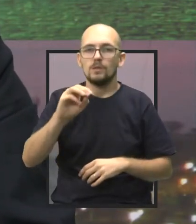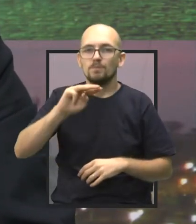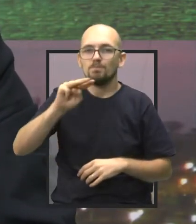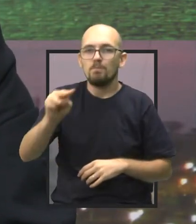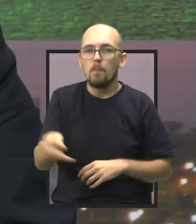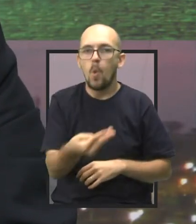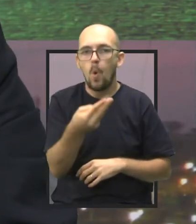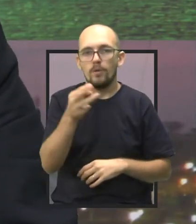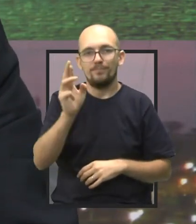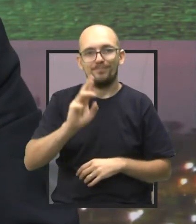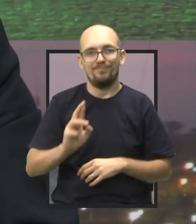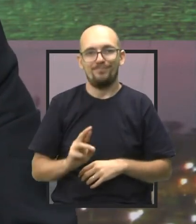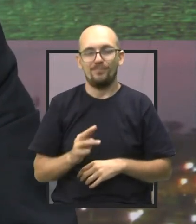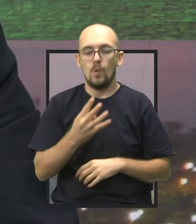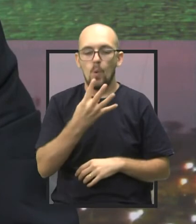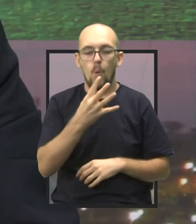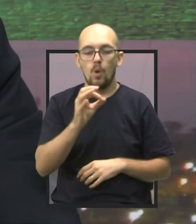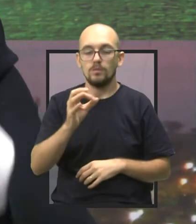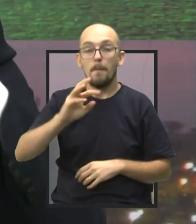Porque